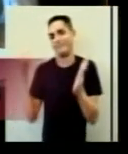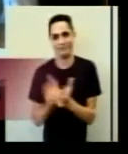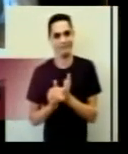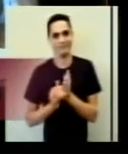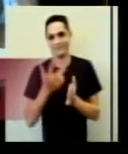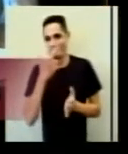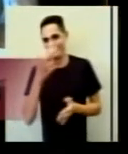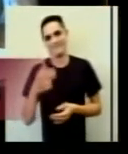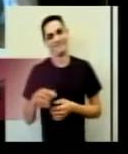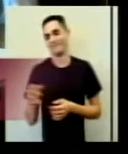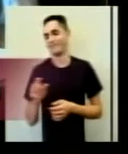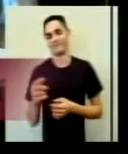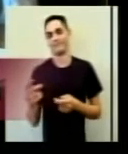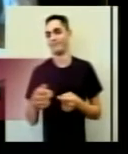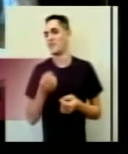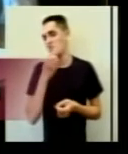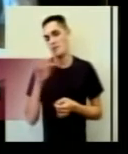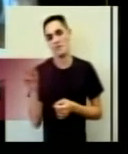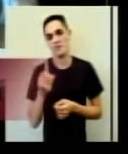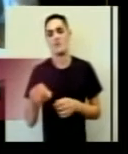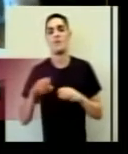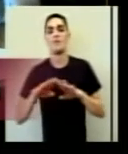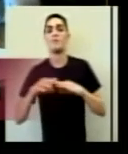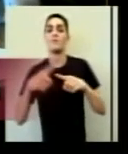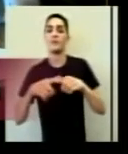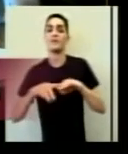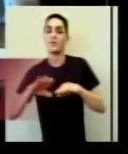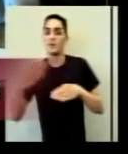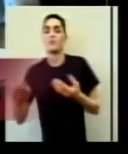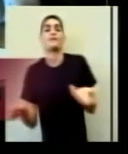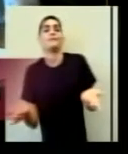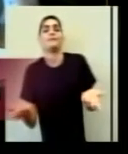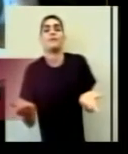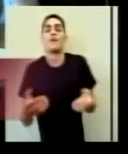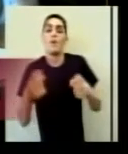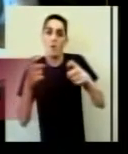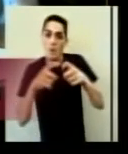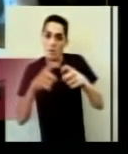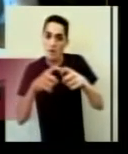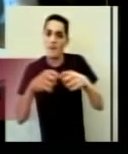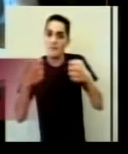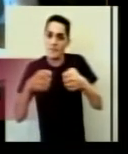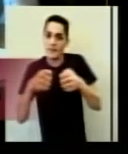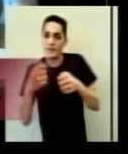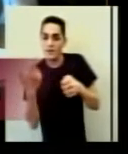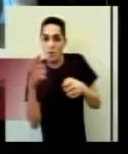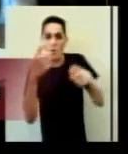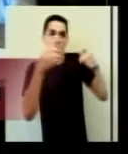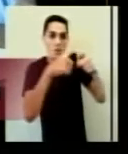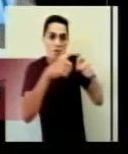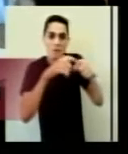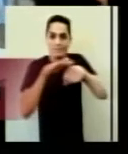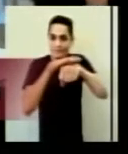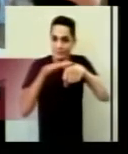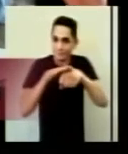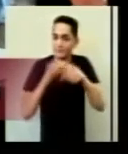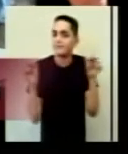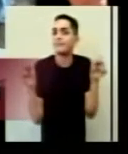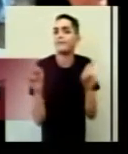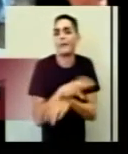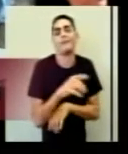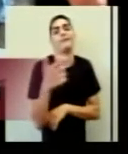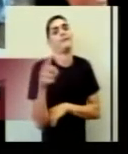Cada um, o médico que sabe tudo, ele é um generalista que, quando ele precisa de um